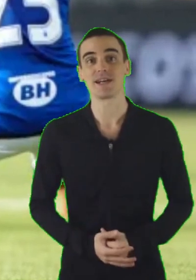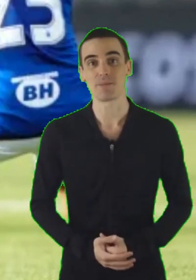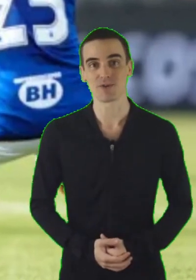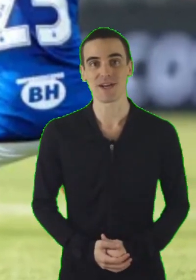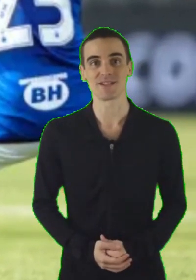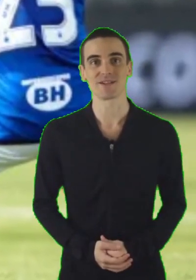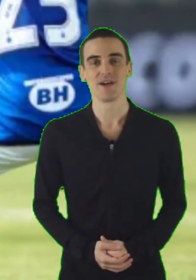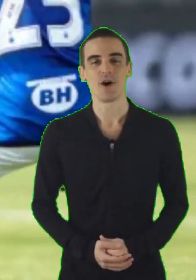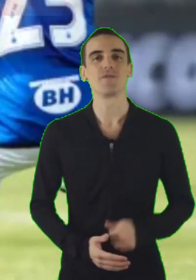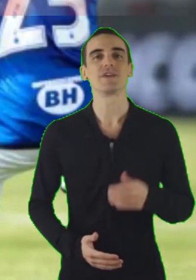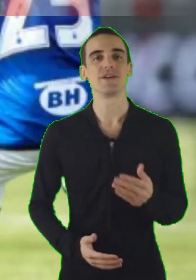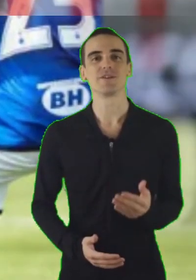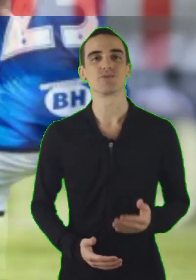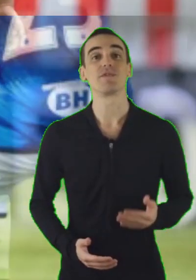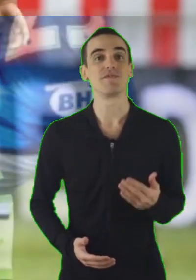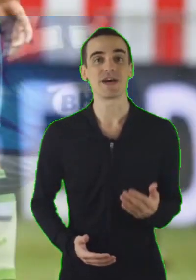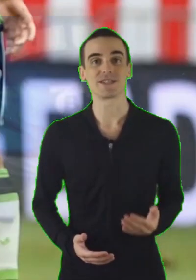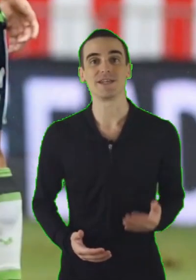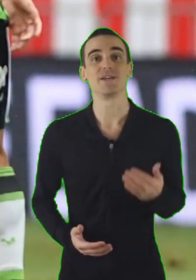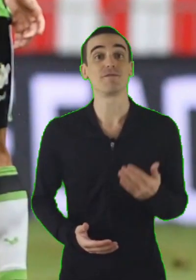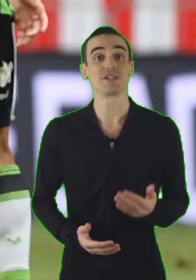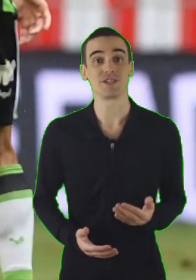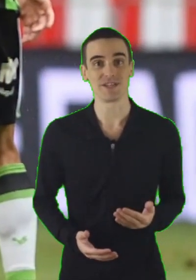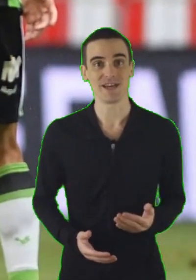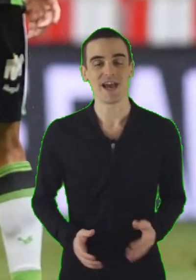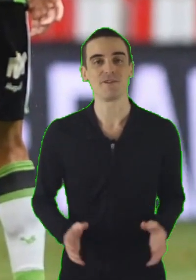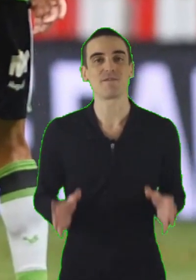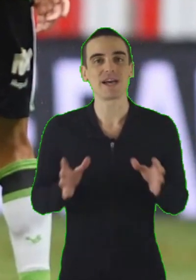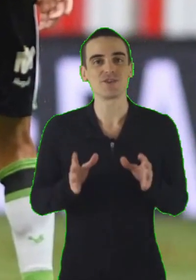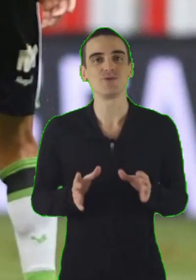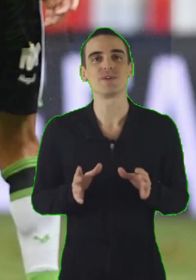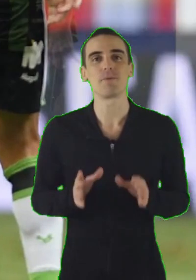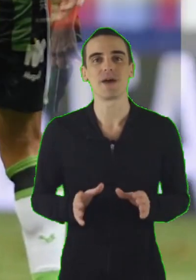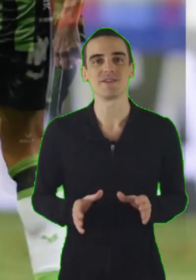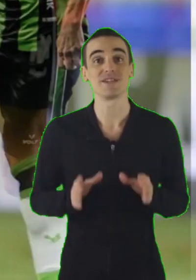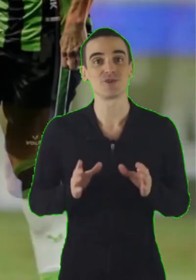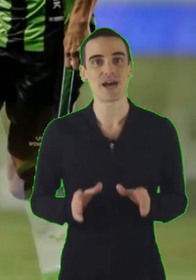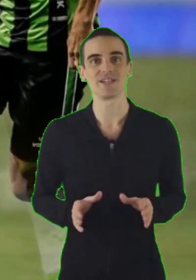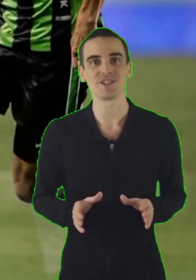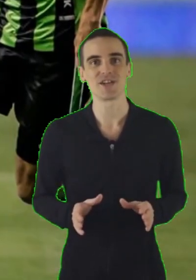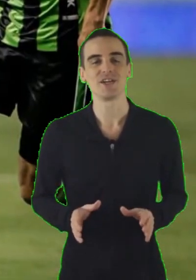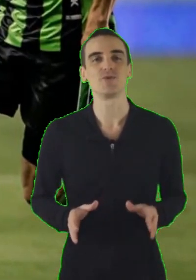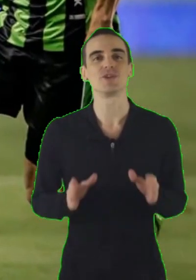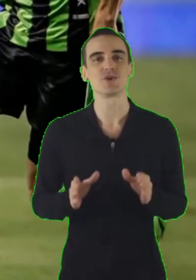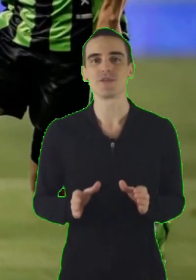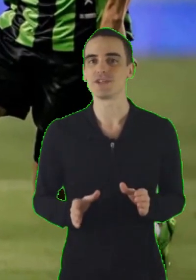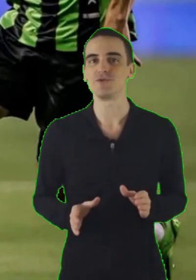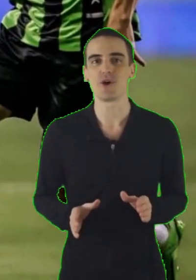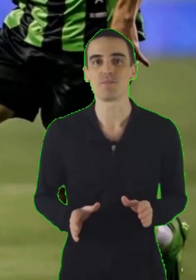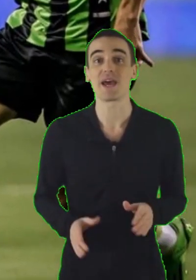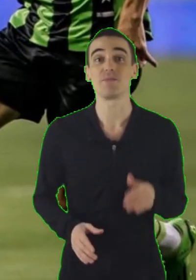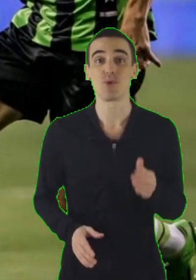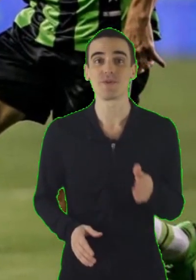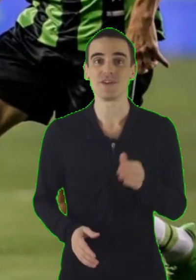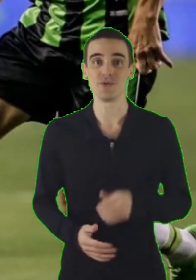mandante. Desta vez, 1-1 contra o América Mineiro, vice-lanterna da competição. A zona de rebaixamento segue